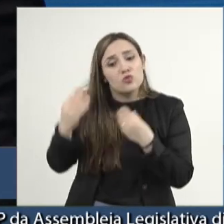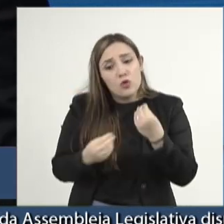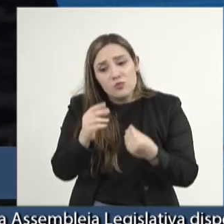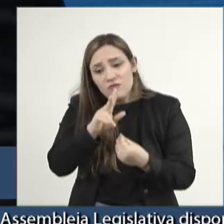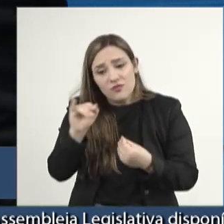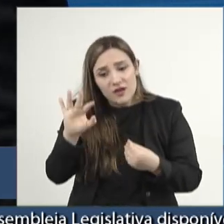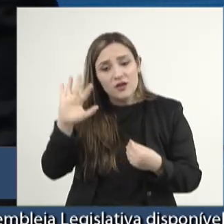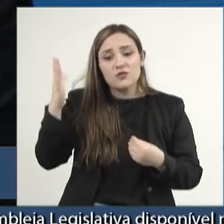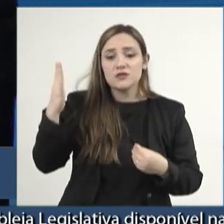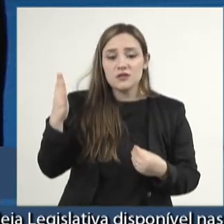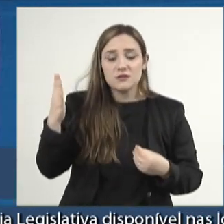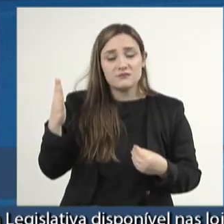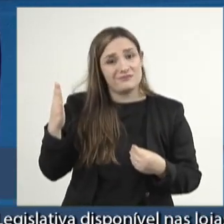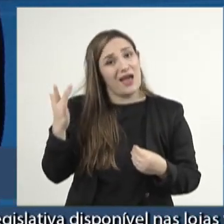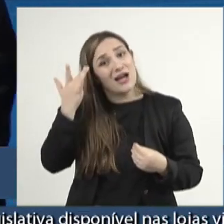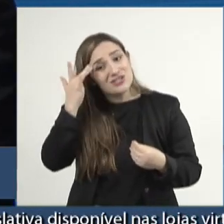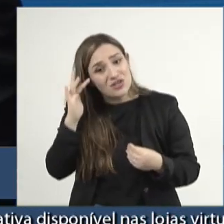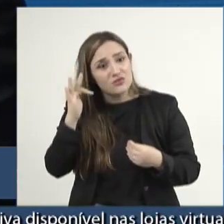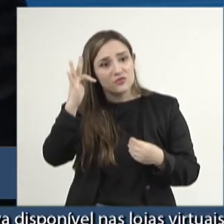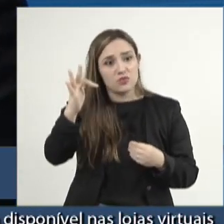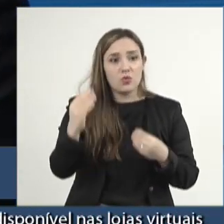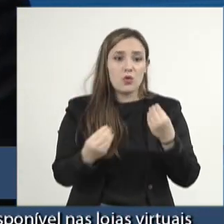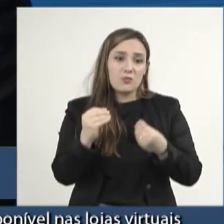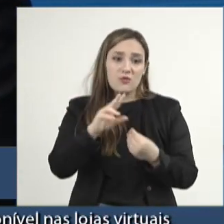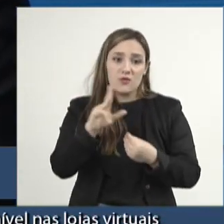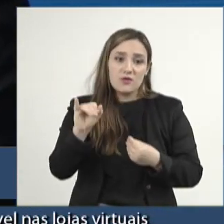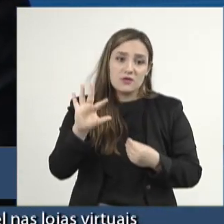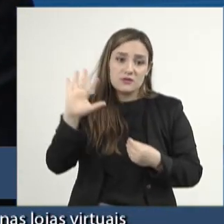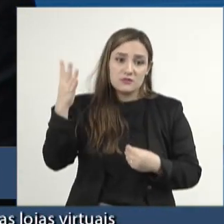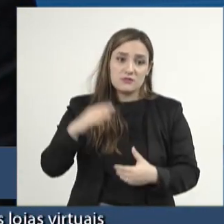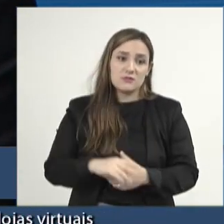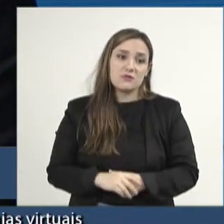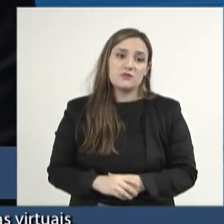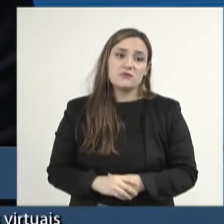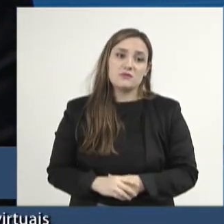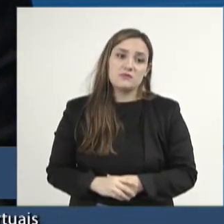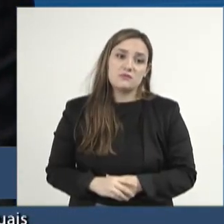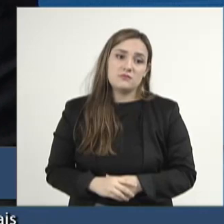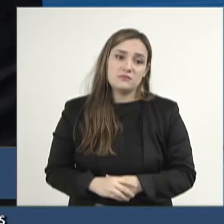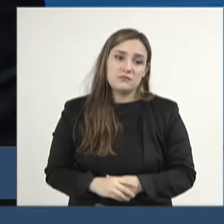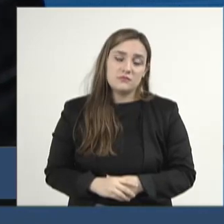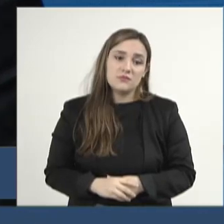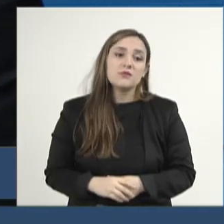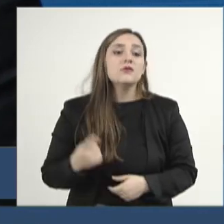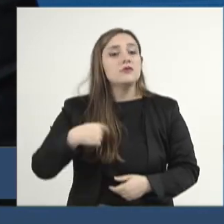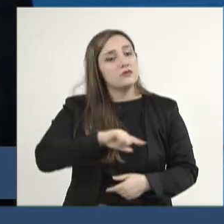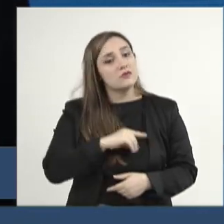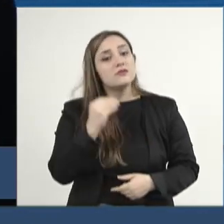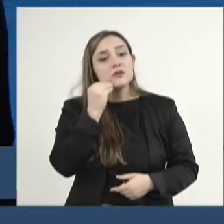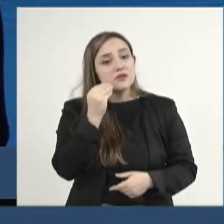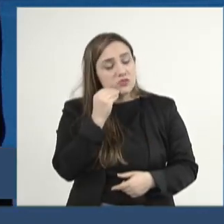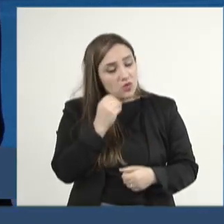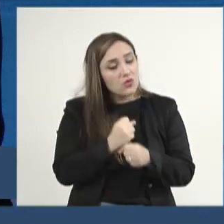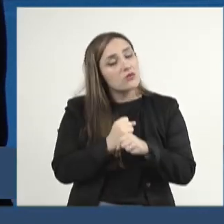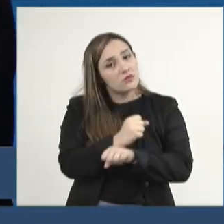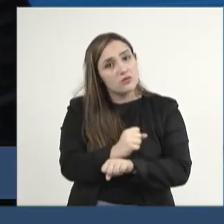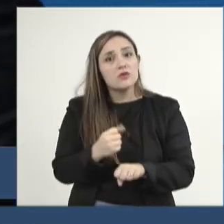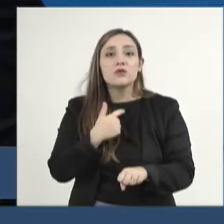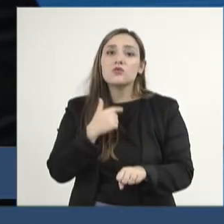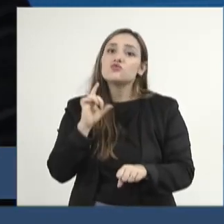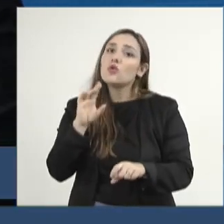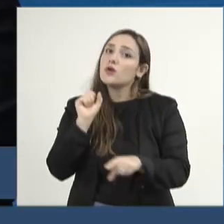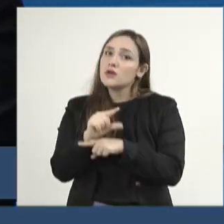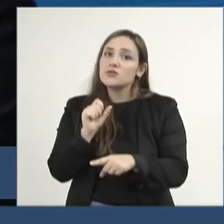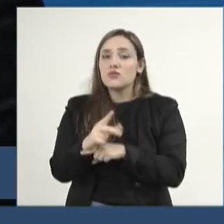e adivinhação. Essa que é a verdade, deputado Pedro Oceano. Então, assim, a gente tem feito esse exercício, e a crítica que eu faço é